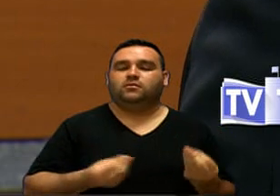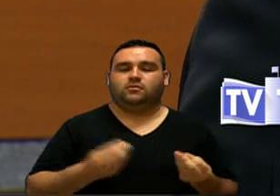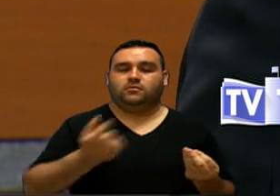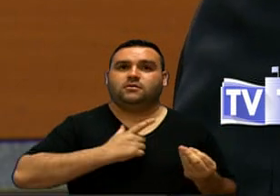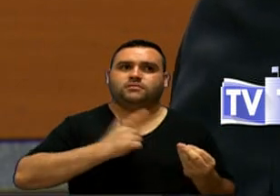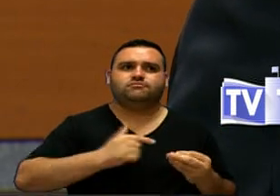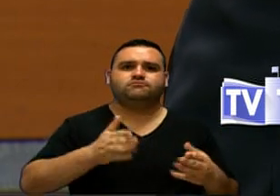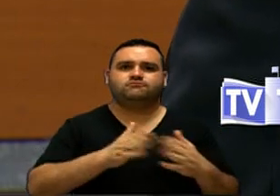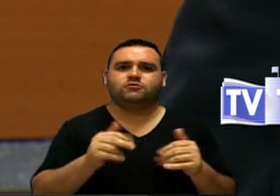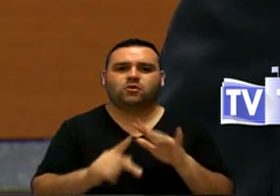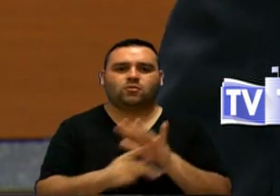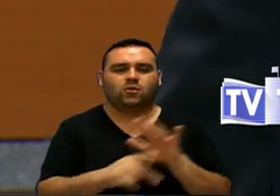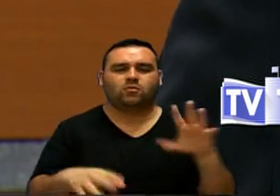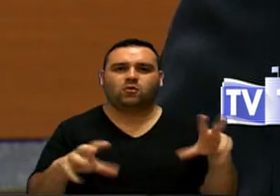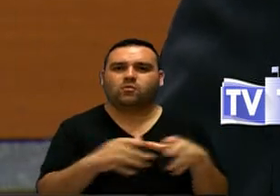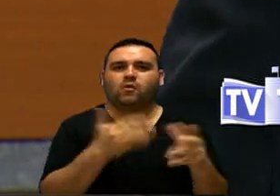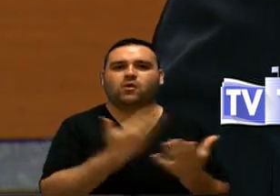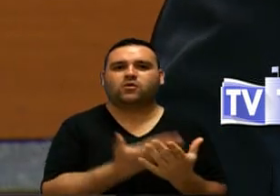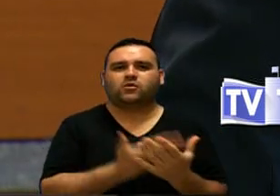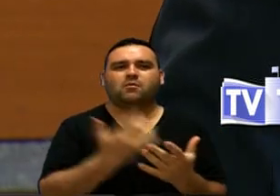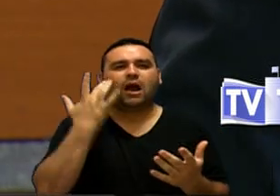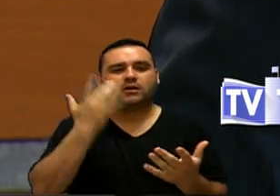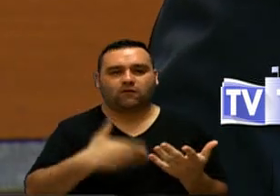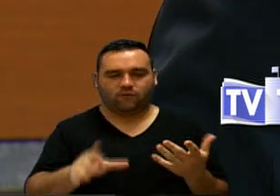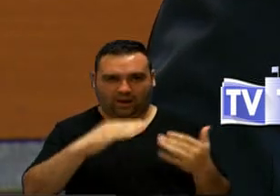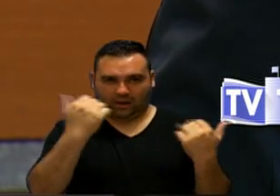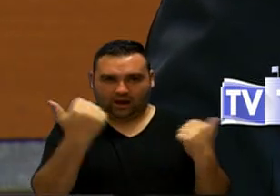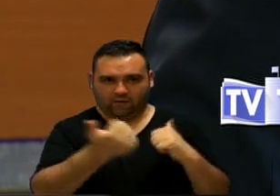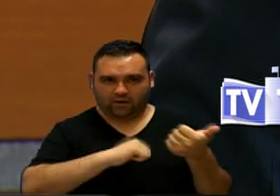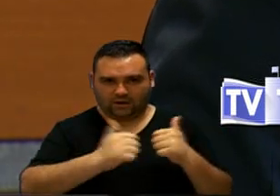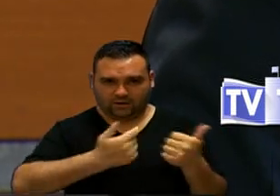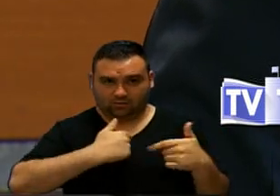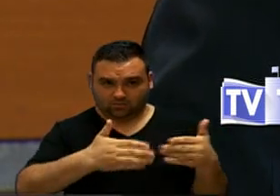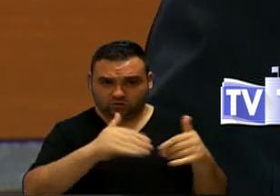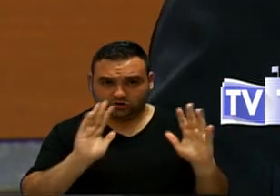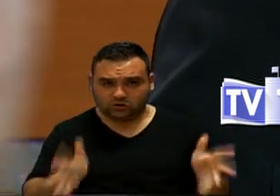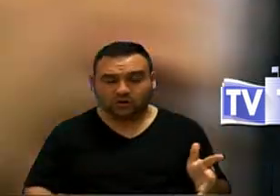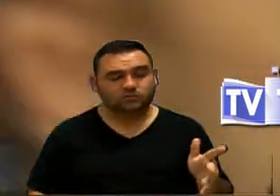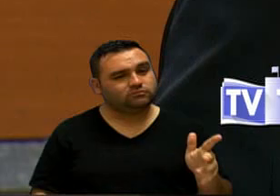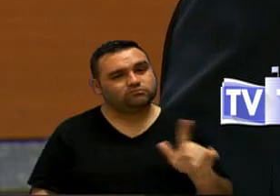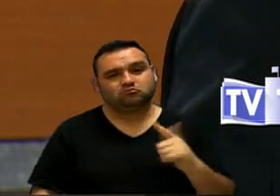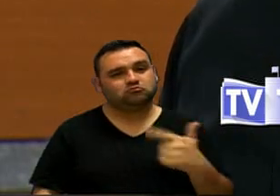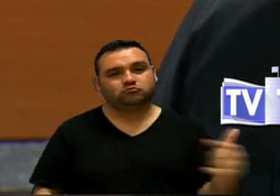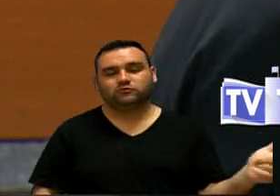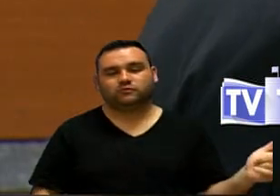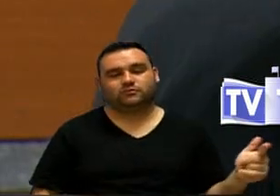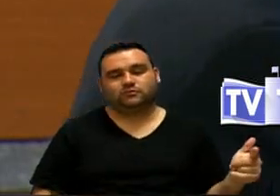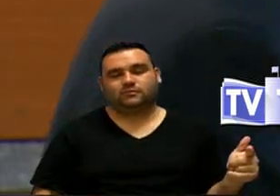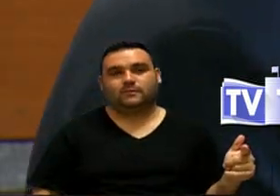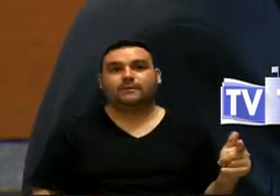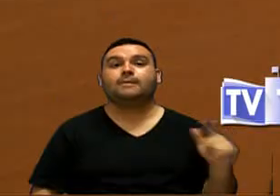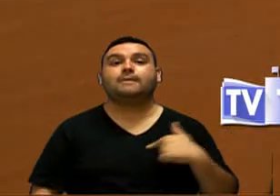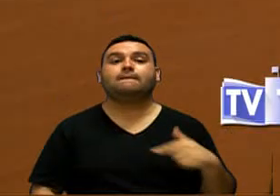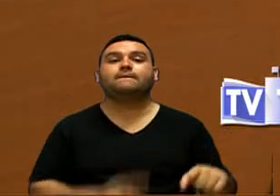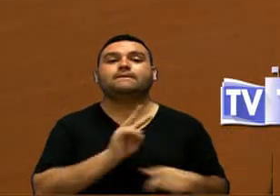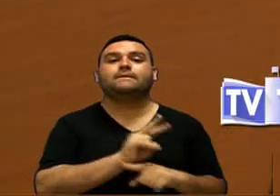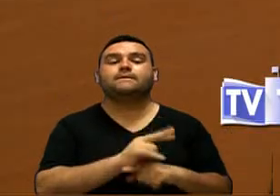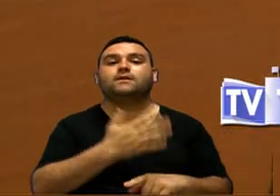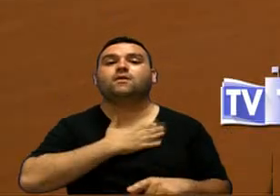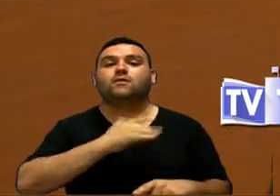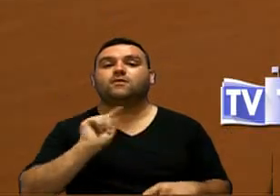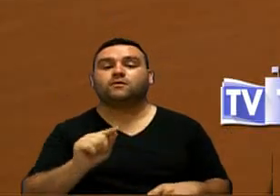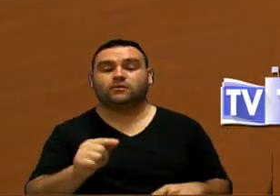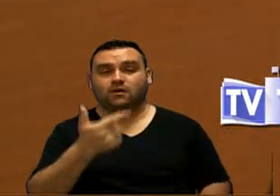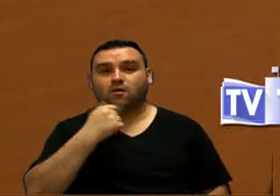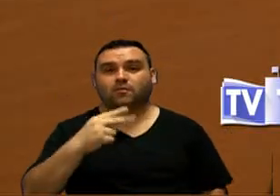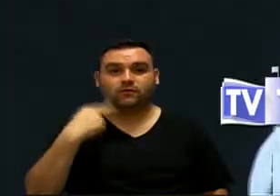uma reivindicação da rede. Mas será que vai ter a avaliação que eu pedi? Claro que não. Sim. O que eu defendo aqui é que o